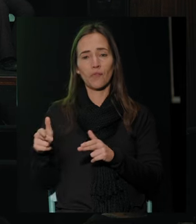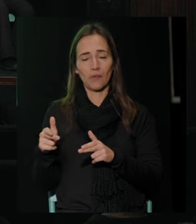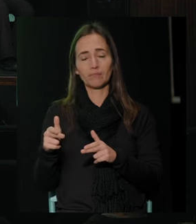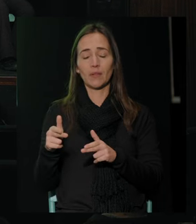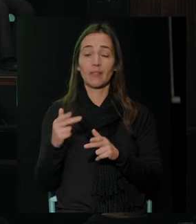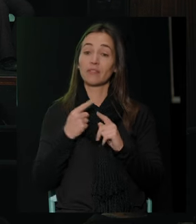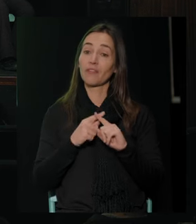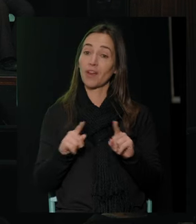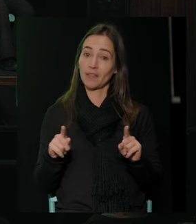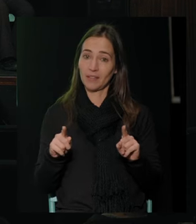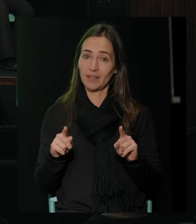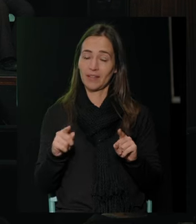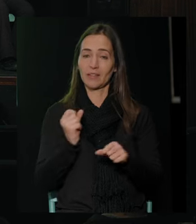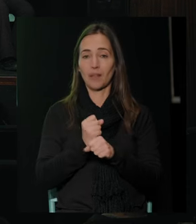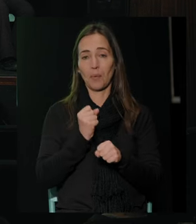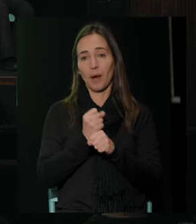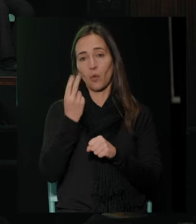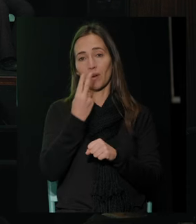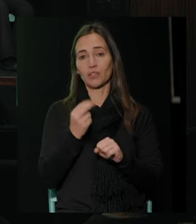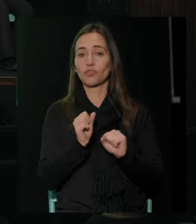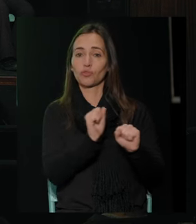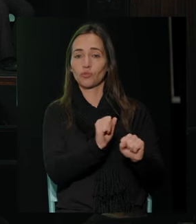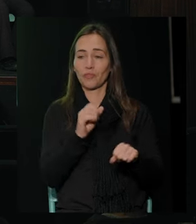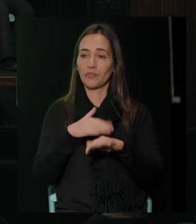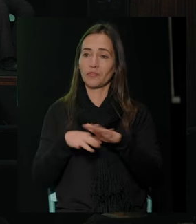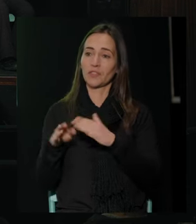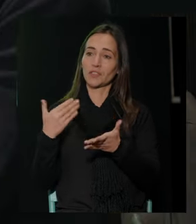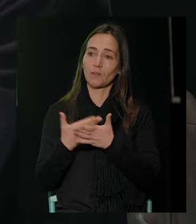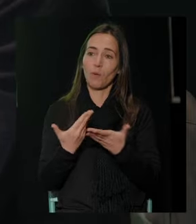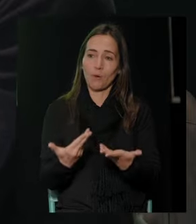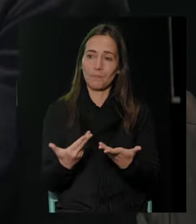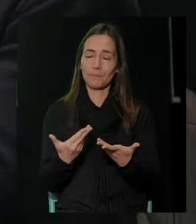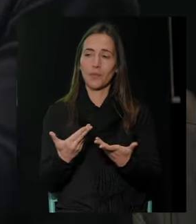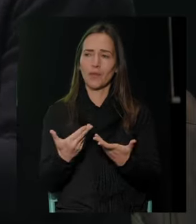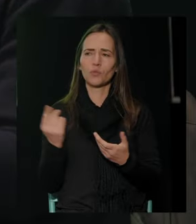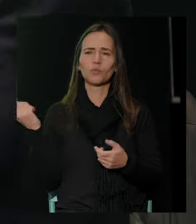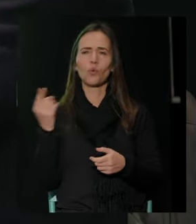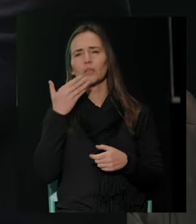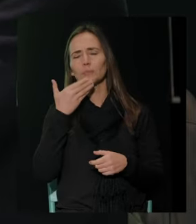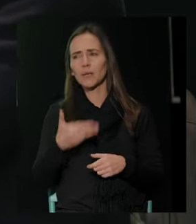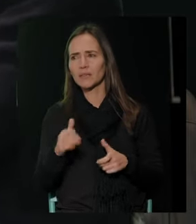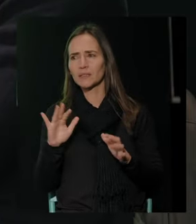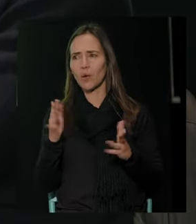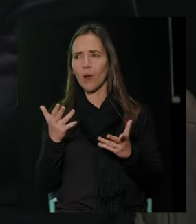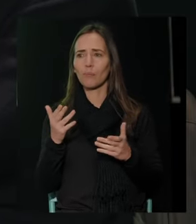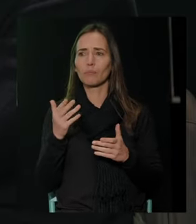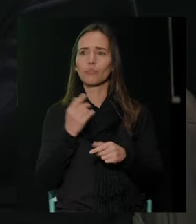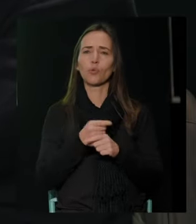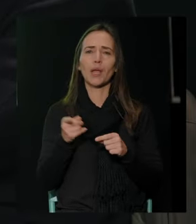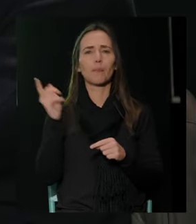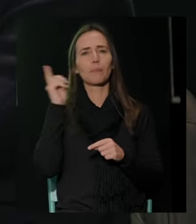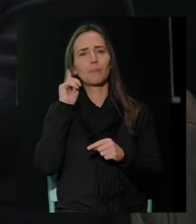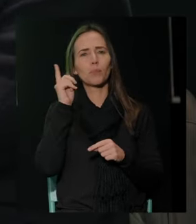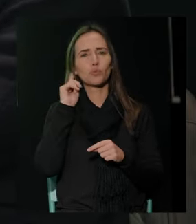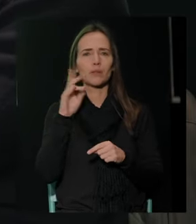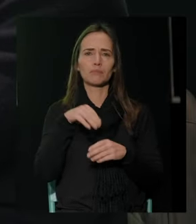todos os outros trabalhos artísticos, digamos, que já fez. Que experiência ou que relevância é que teve para si participar num